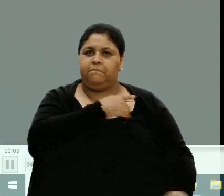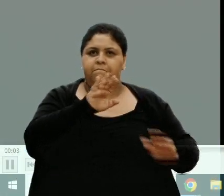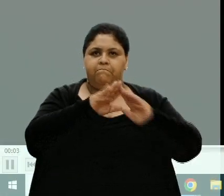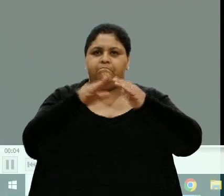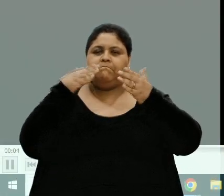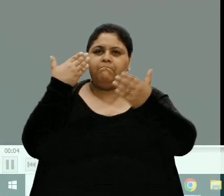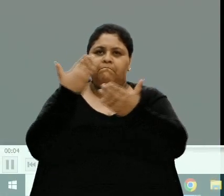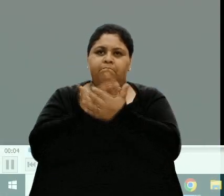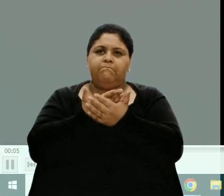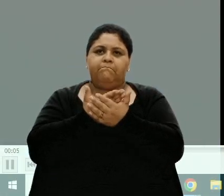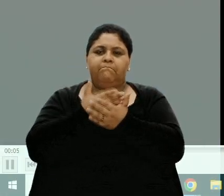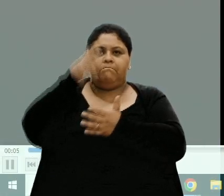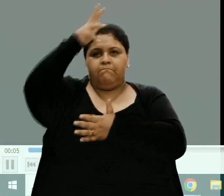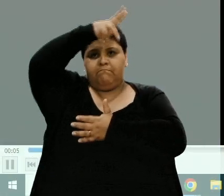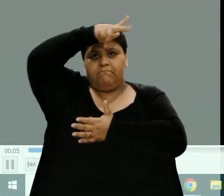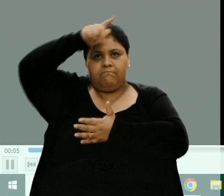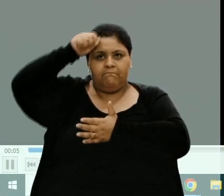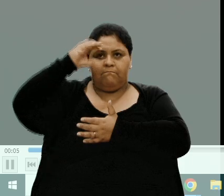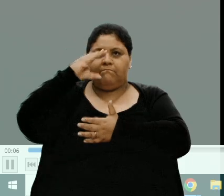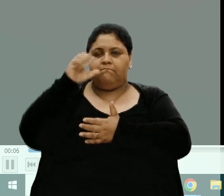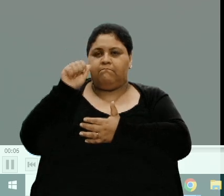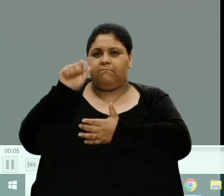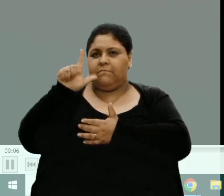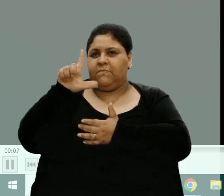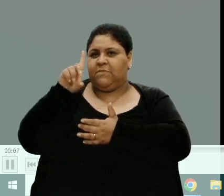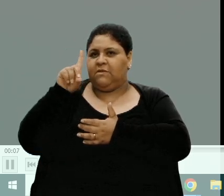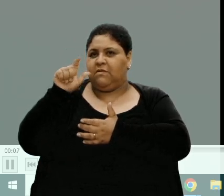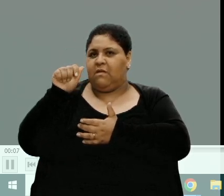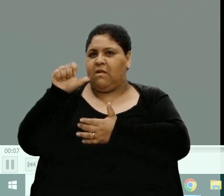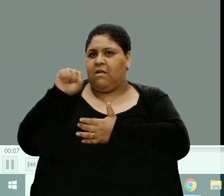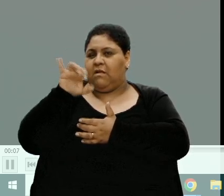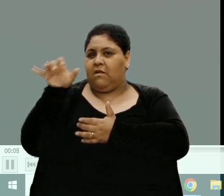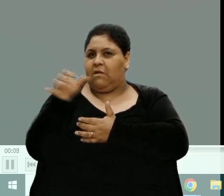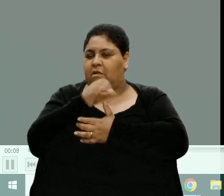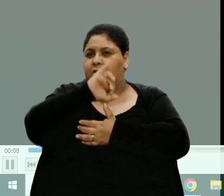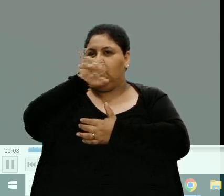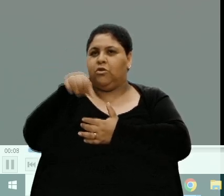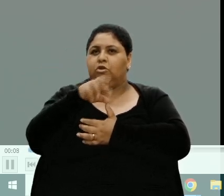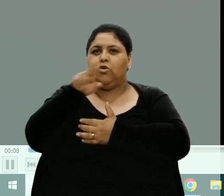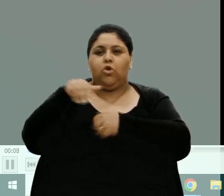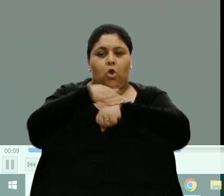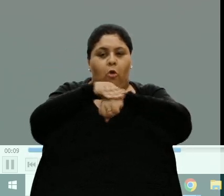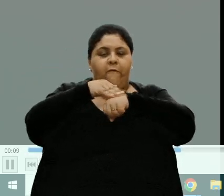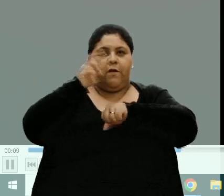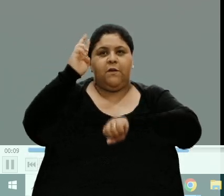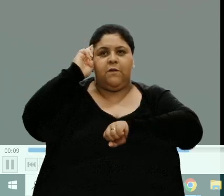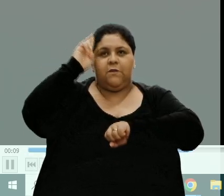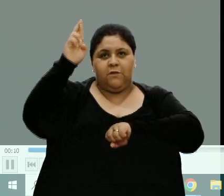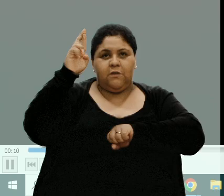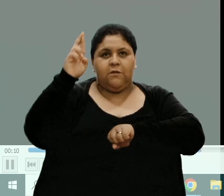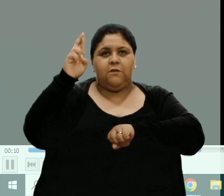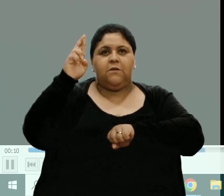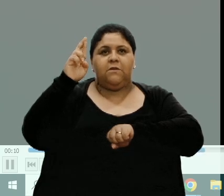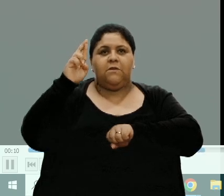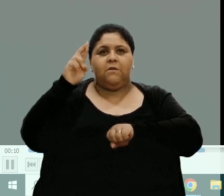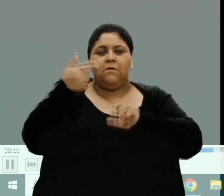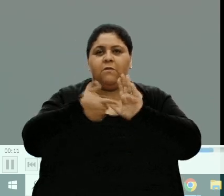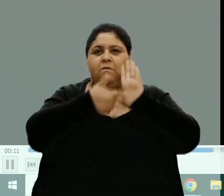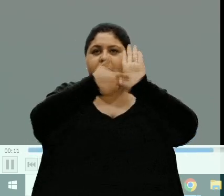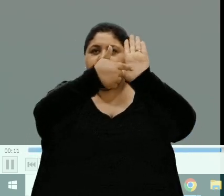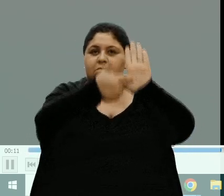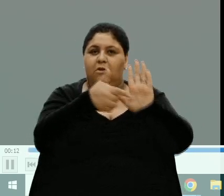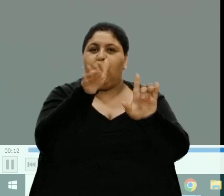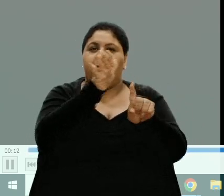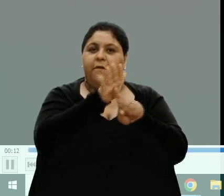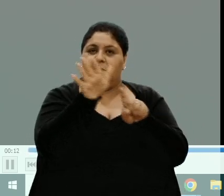Escola Municipal Caldas Júnior. Acabamos de conversar com o diretor, onde foi nos apresentada uma